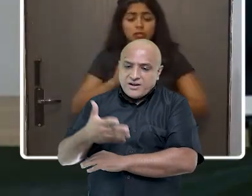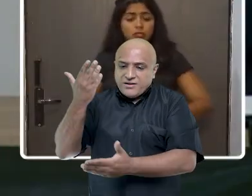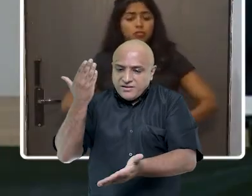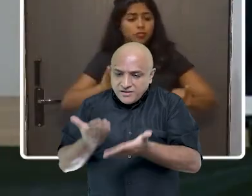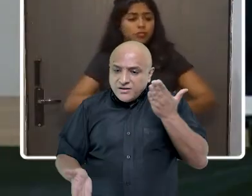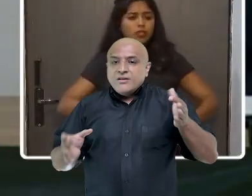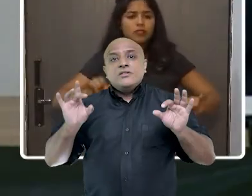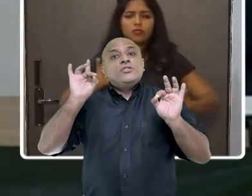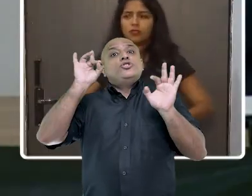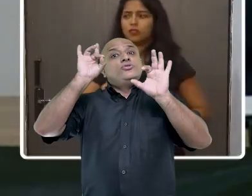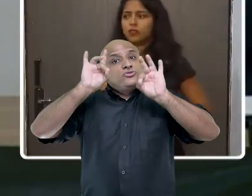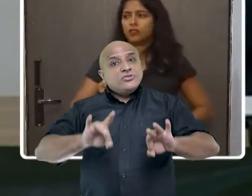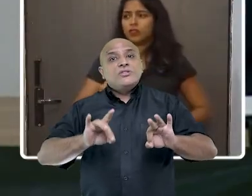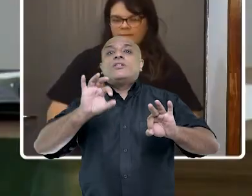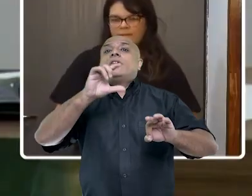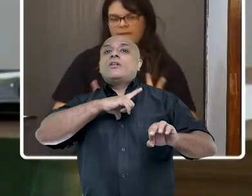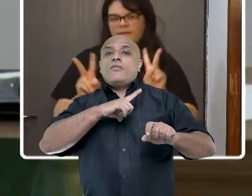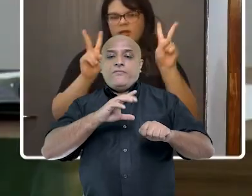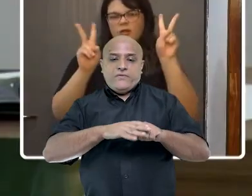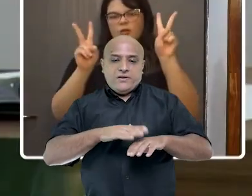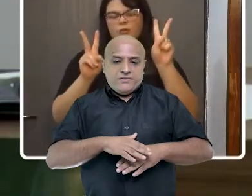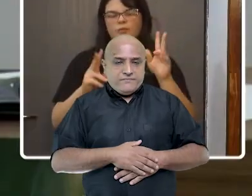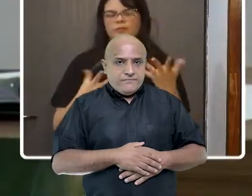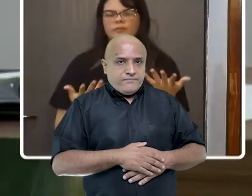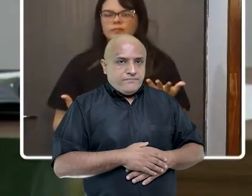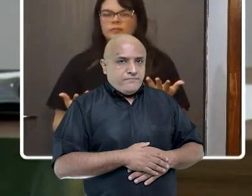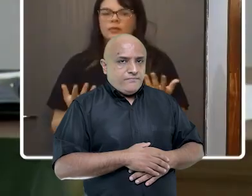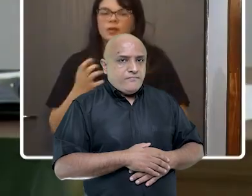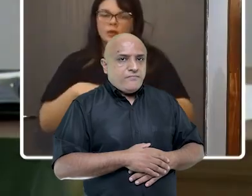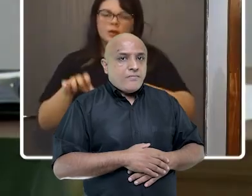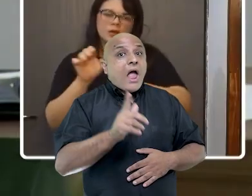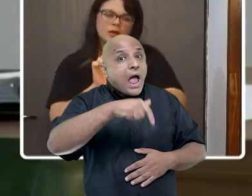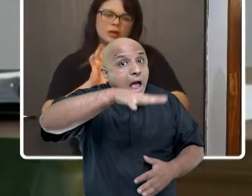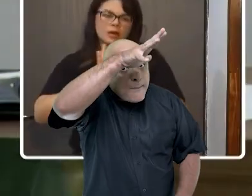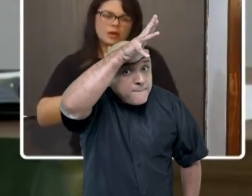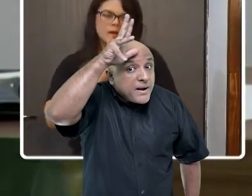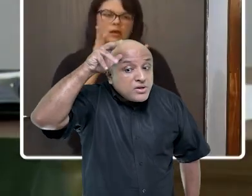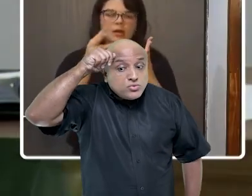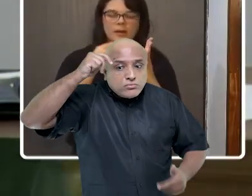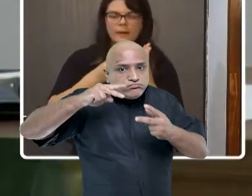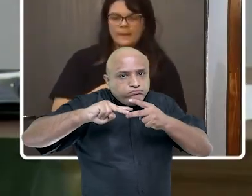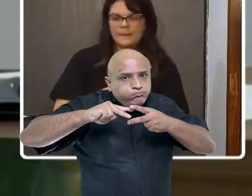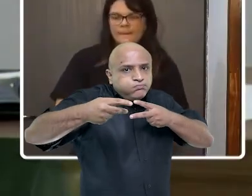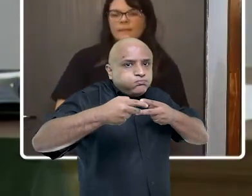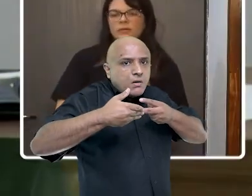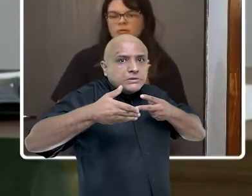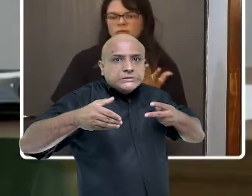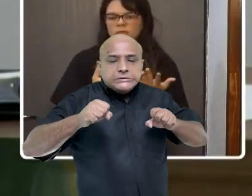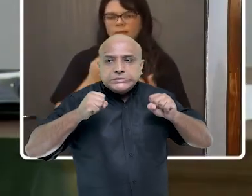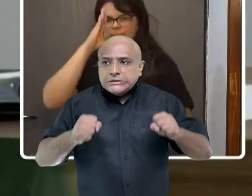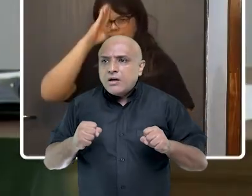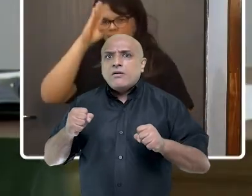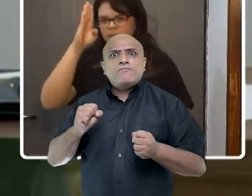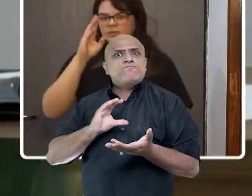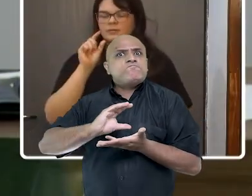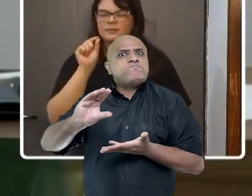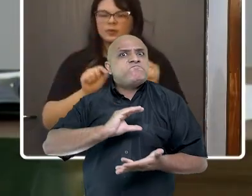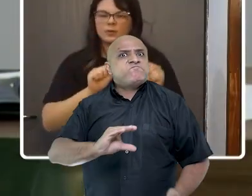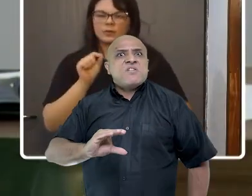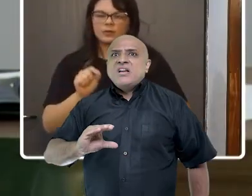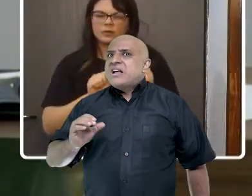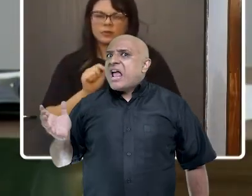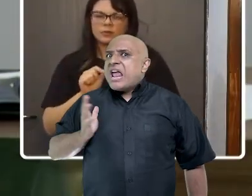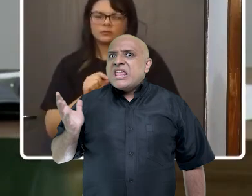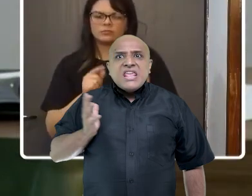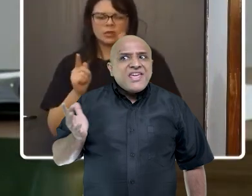retórica originária daquilo que fiz. A Amazônia é um espaço de paradoxos e tensões, fonte de riqueza